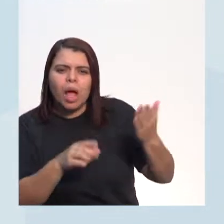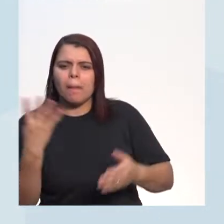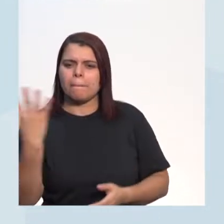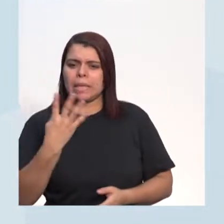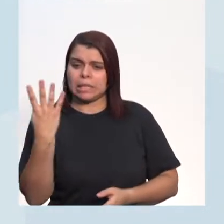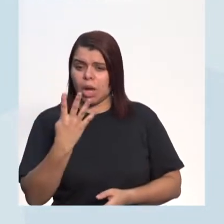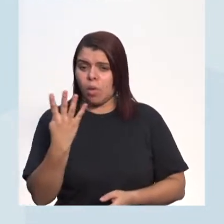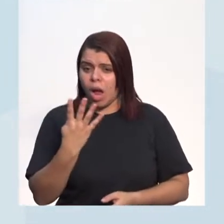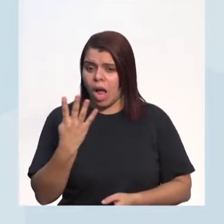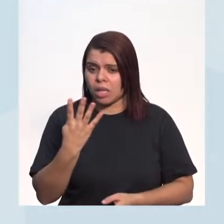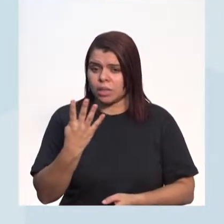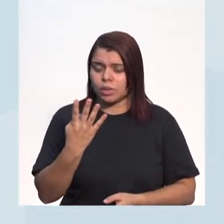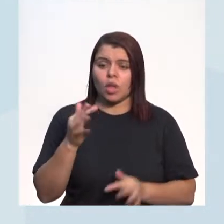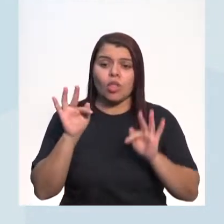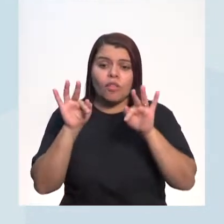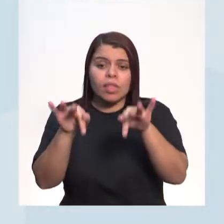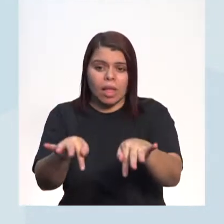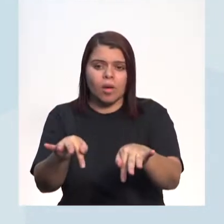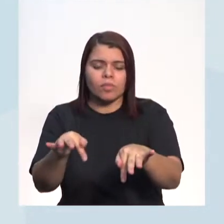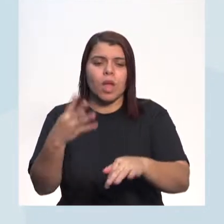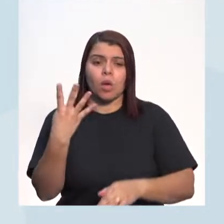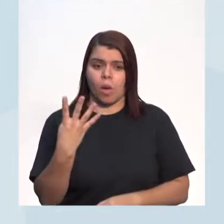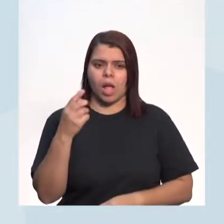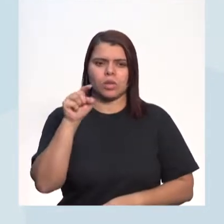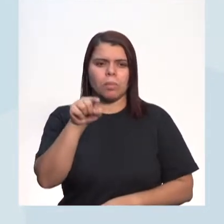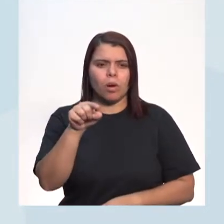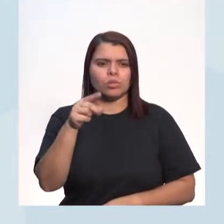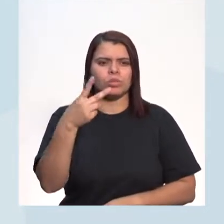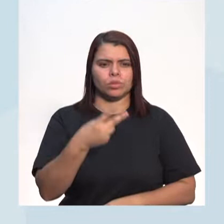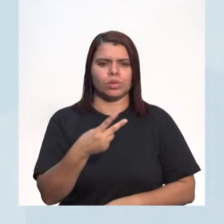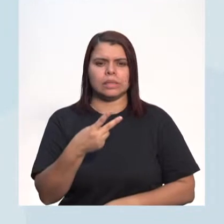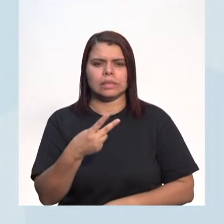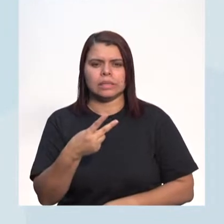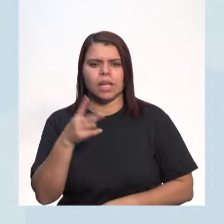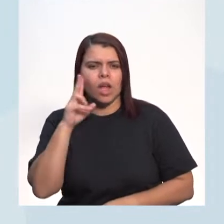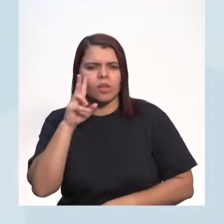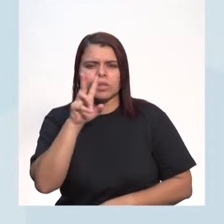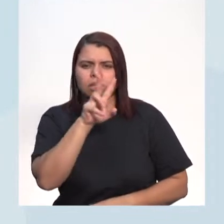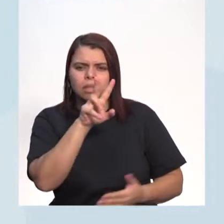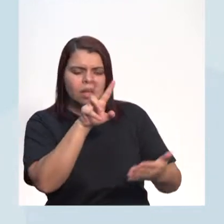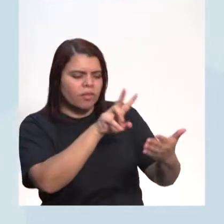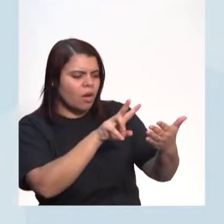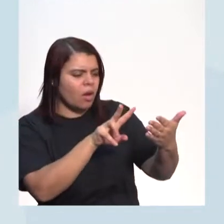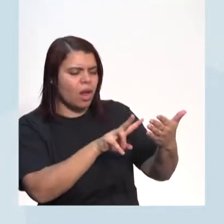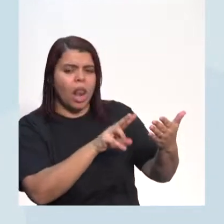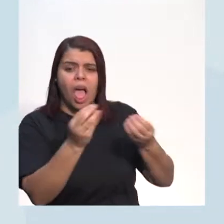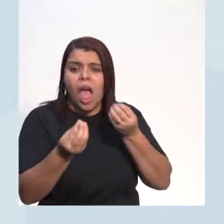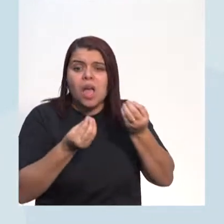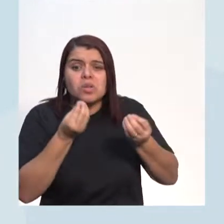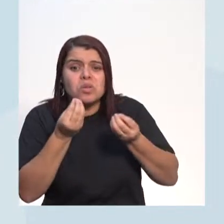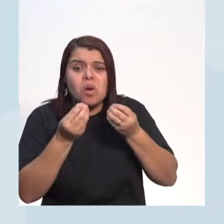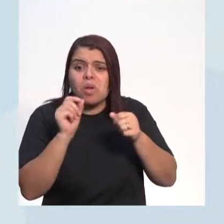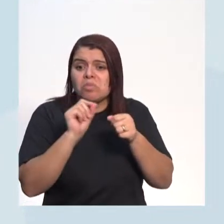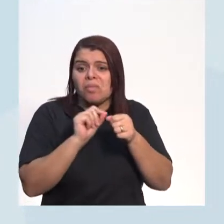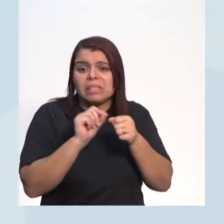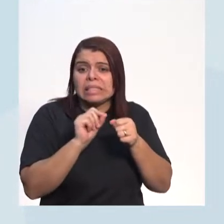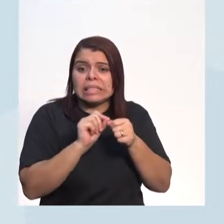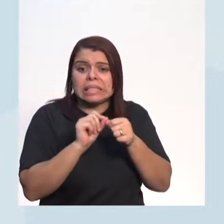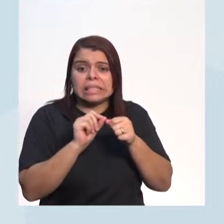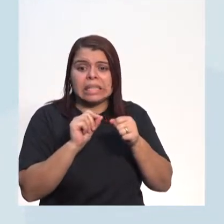do tópico 4.2, você... como realizar as atividades escolares